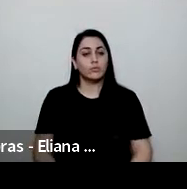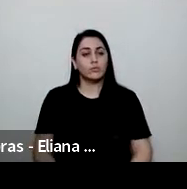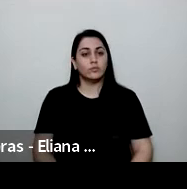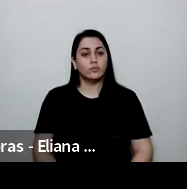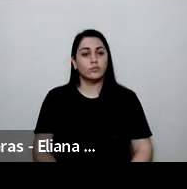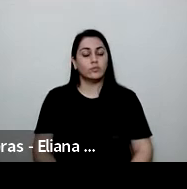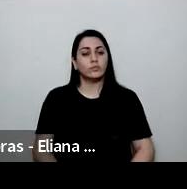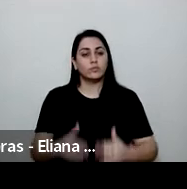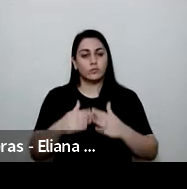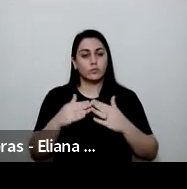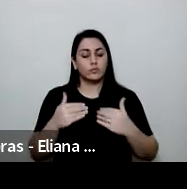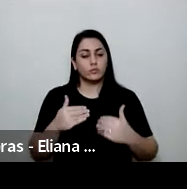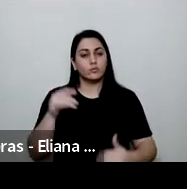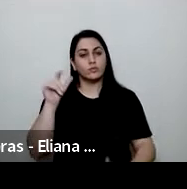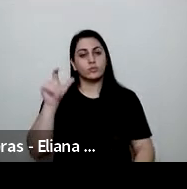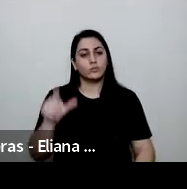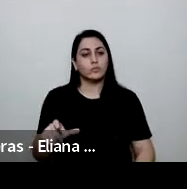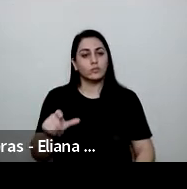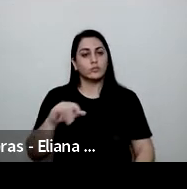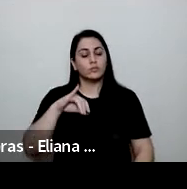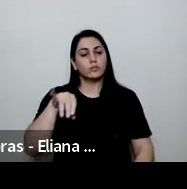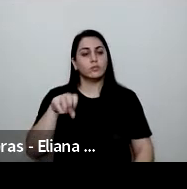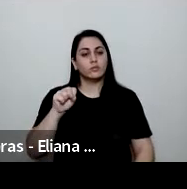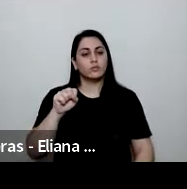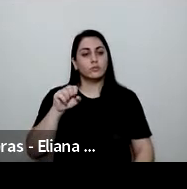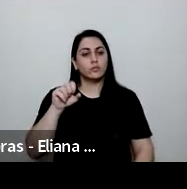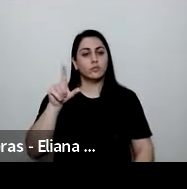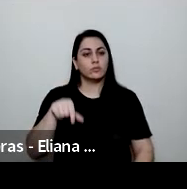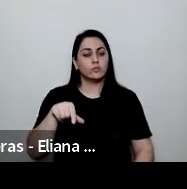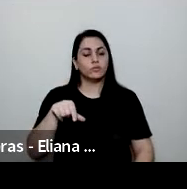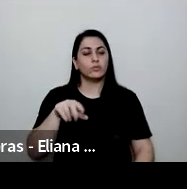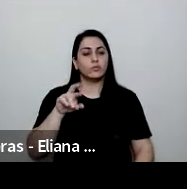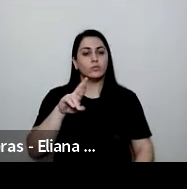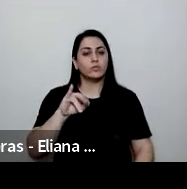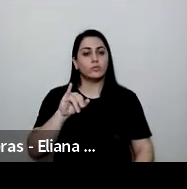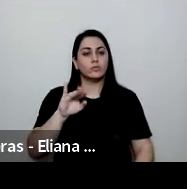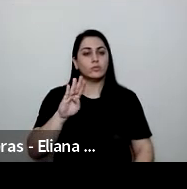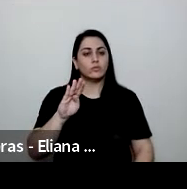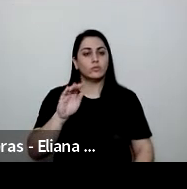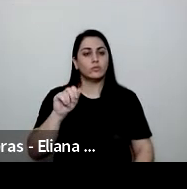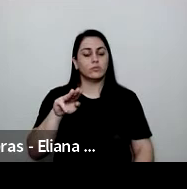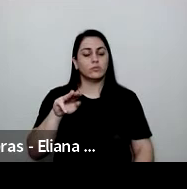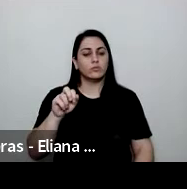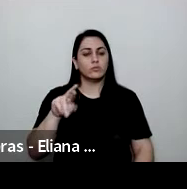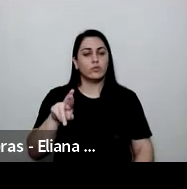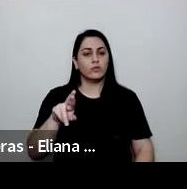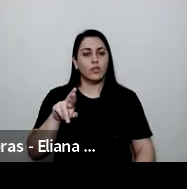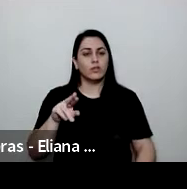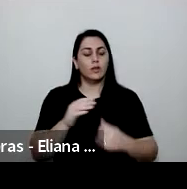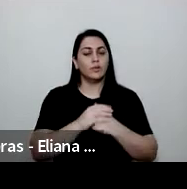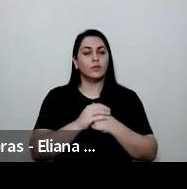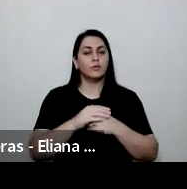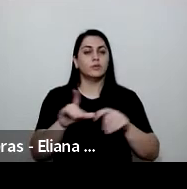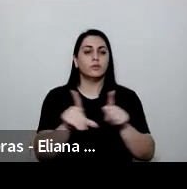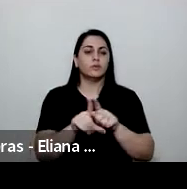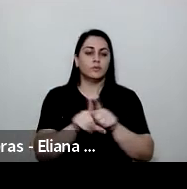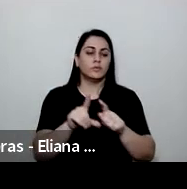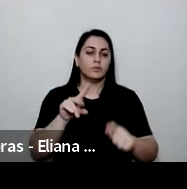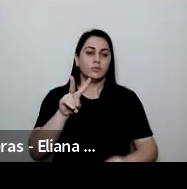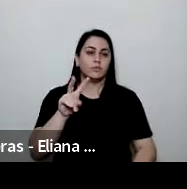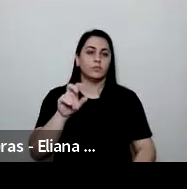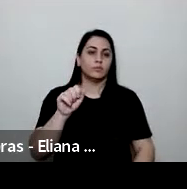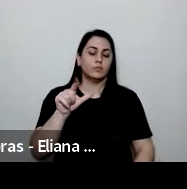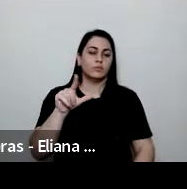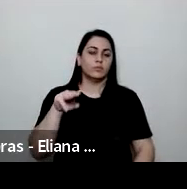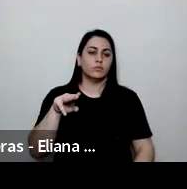os requerentes José Ribamar Sousa Soeiro e partido socialista brasileiro diretório Estadual advogado Valmir dos